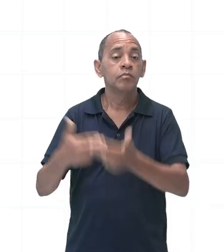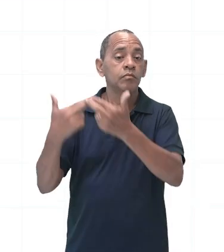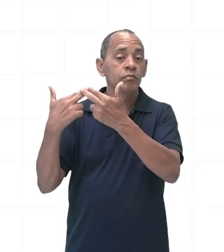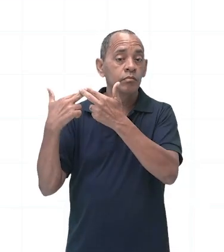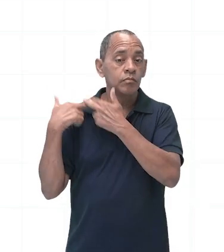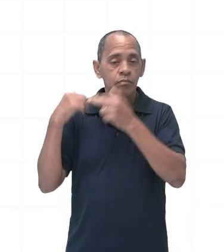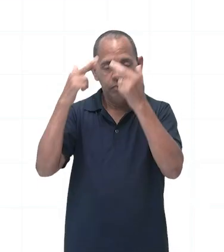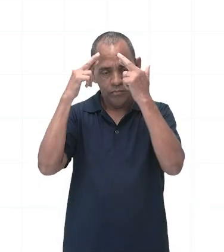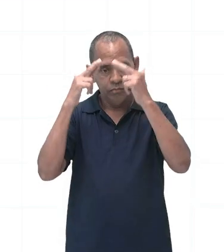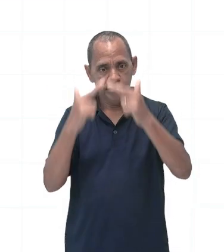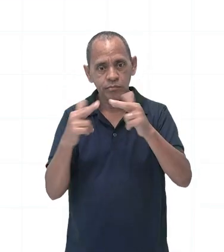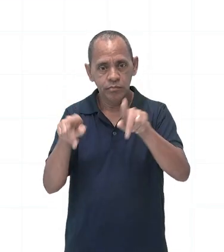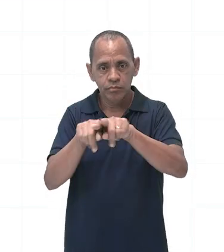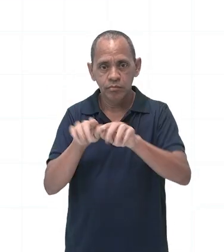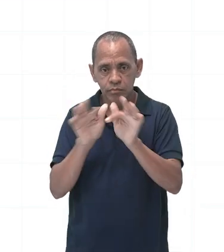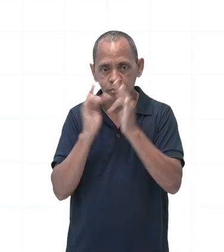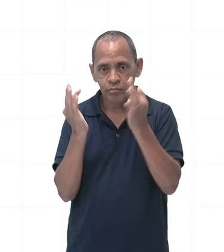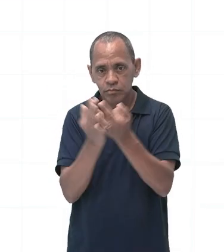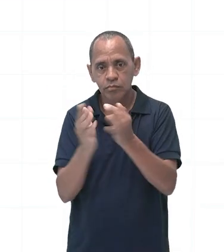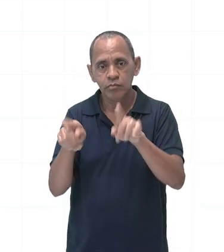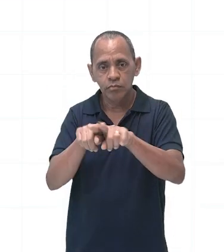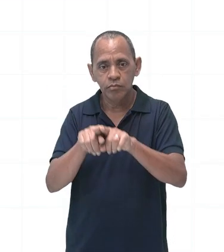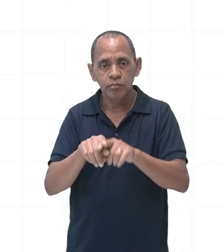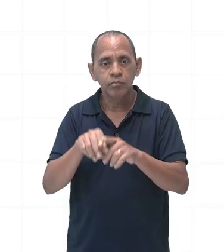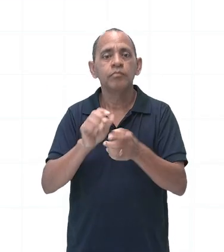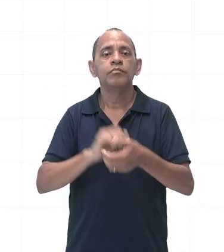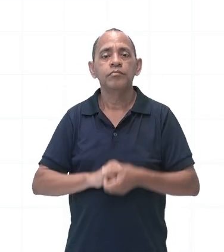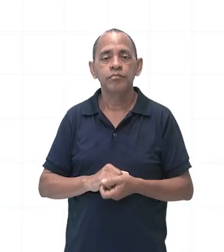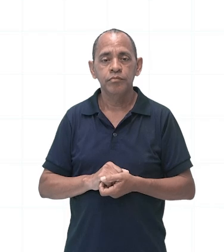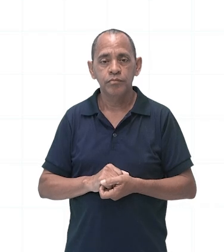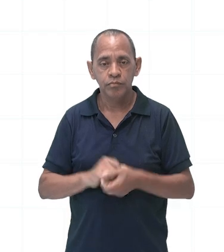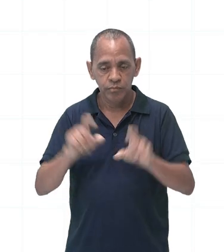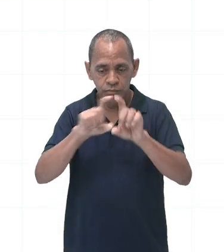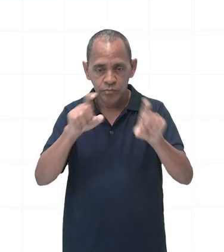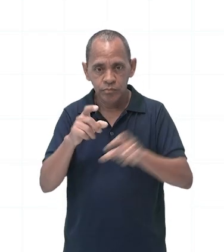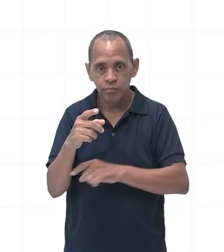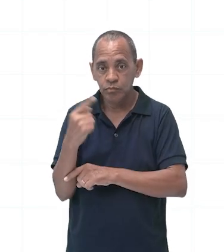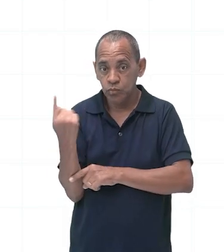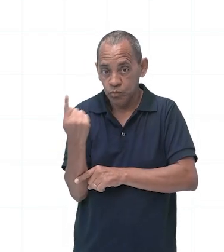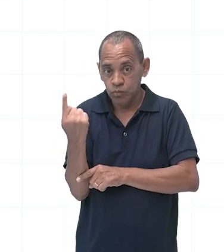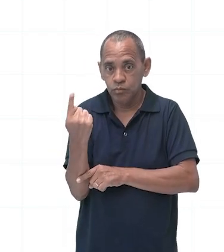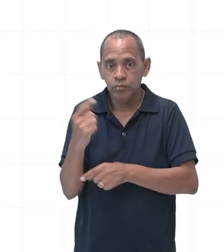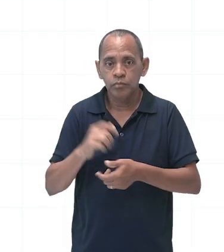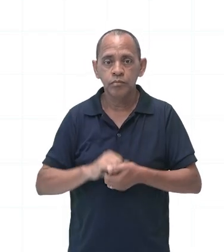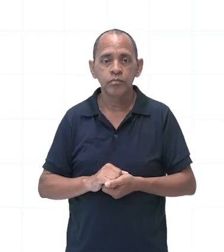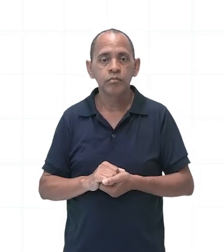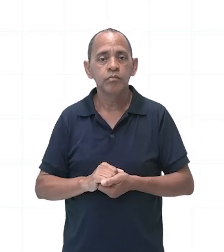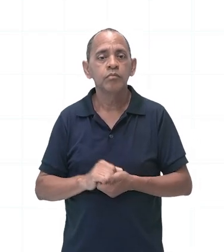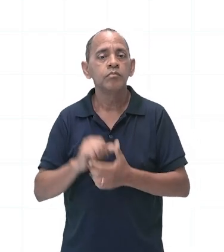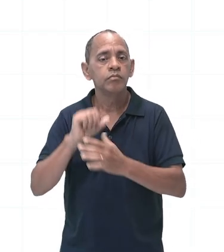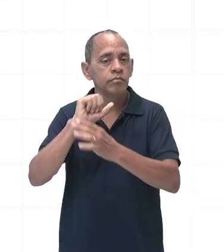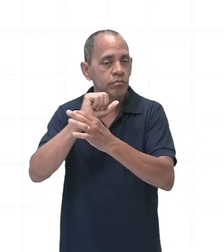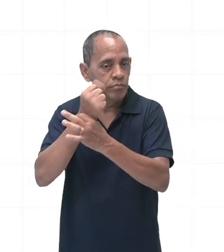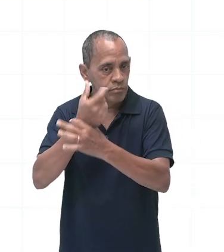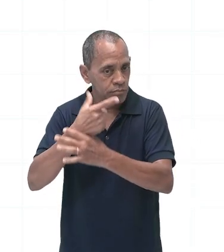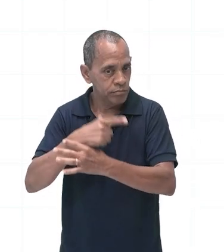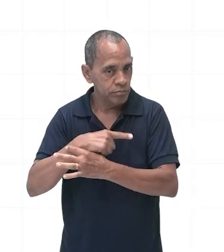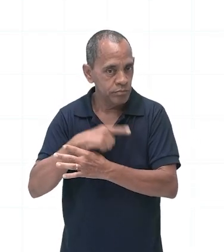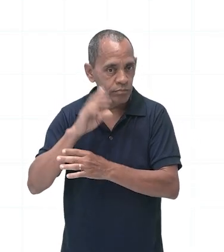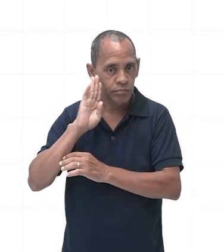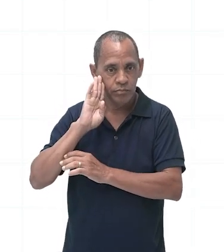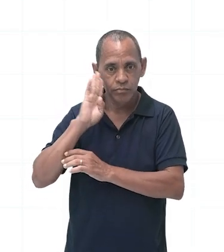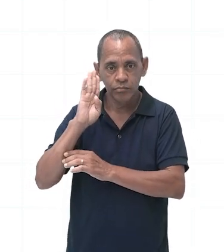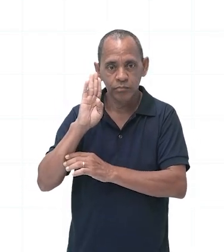convivência familiar e comunitária. E o parágrafo único deste artigo 4º, a garantia de